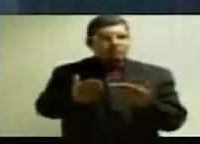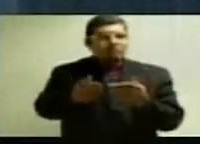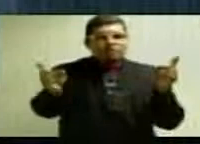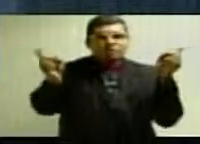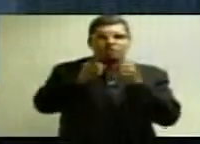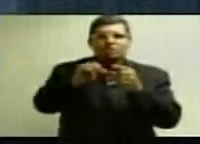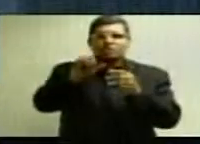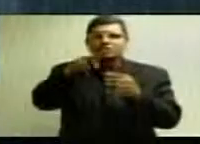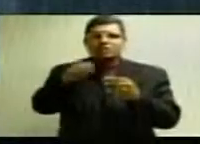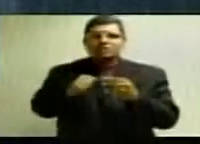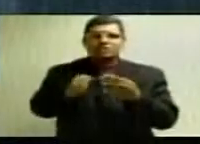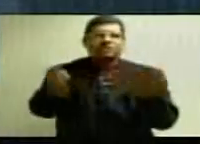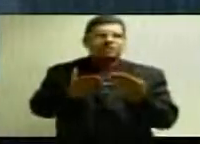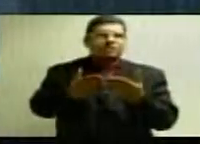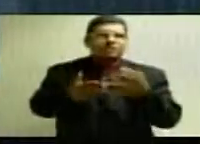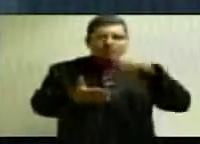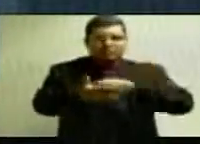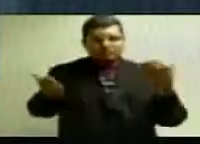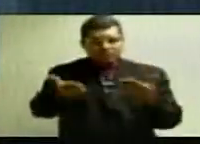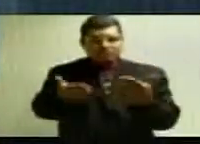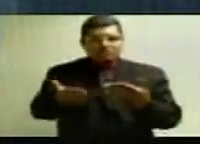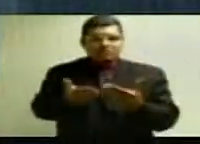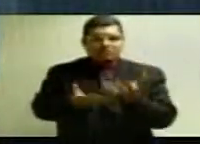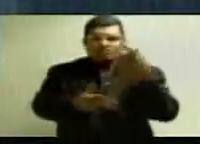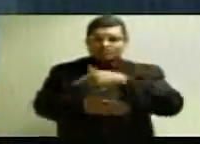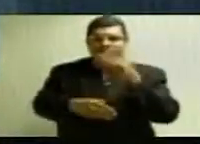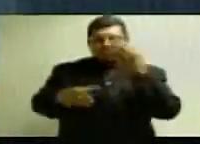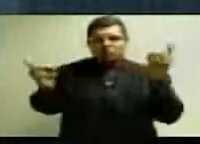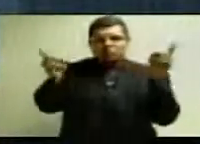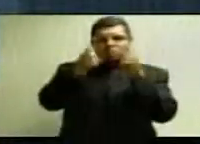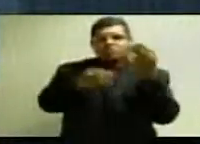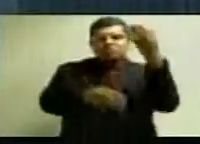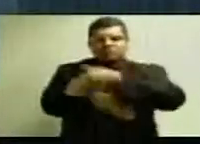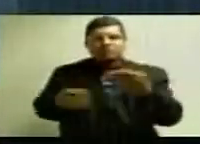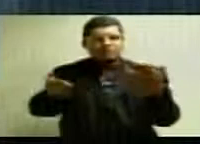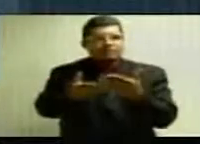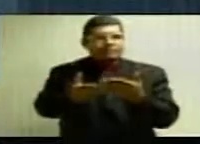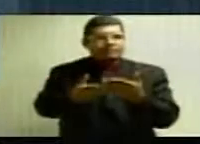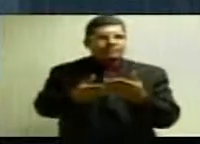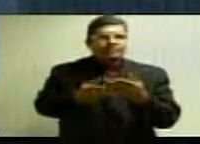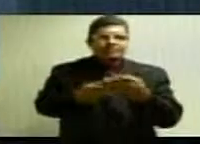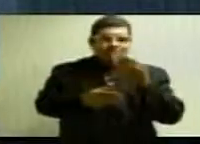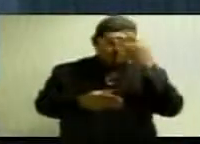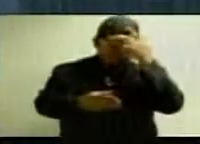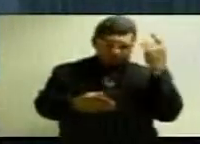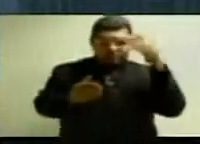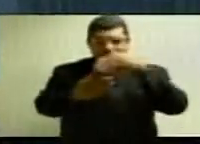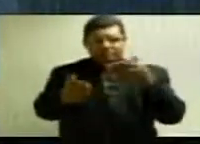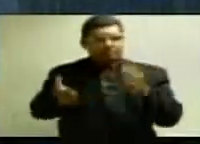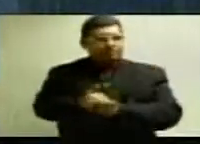reduzir o ICMS da cesta básica, garantindo que essa redução chegue ao consumidor final.